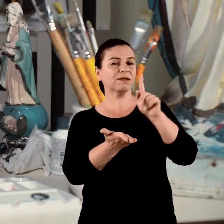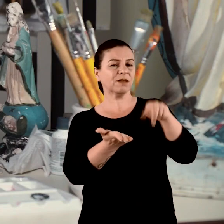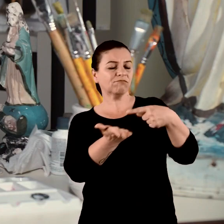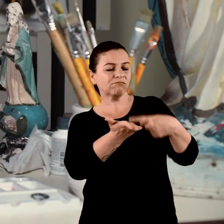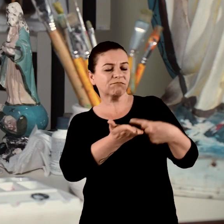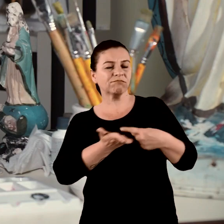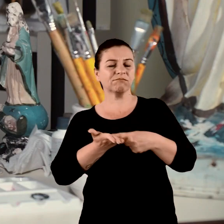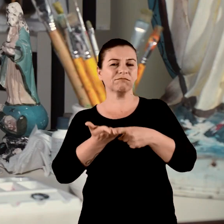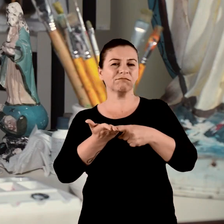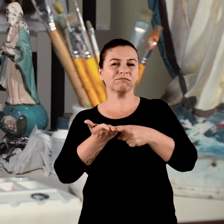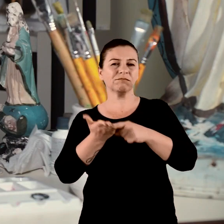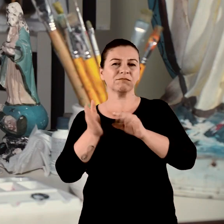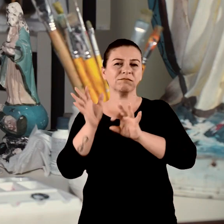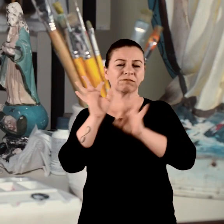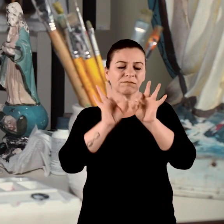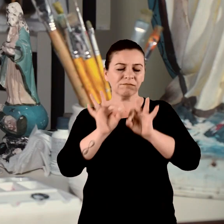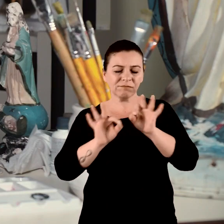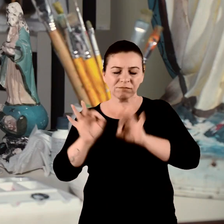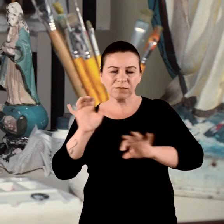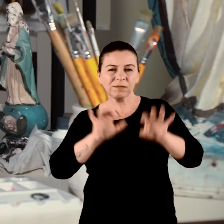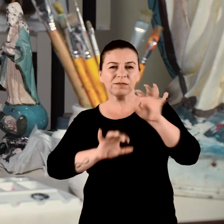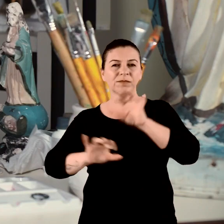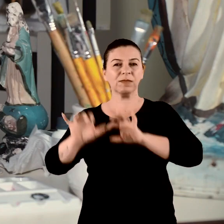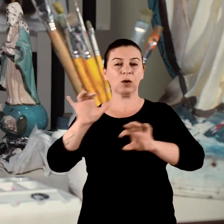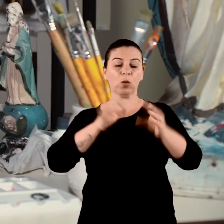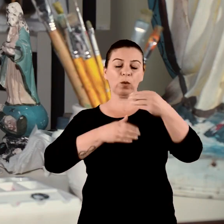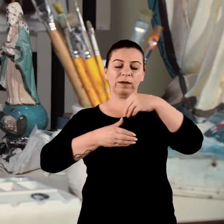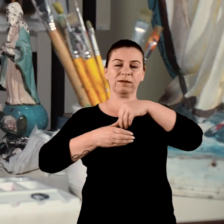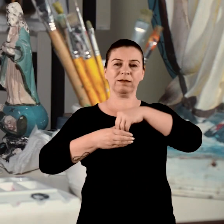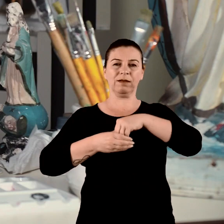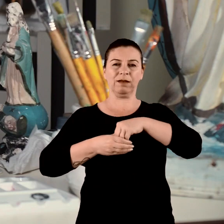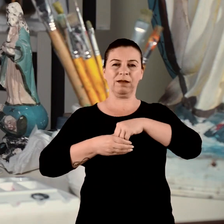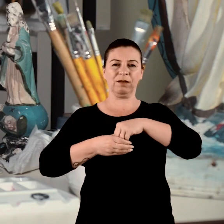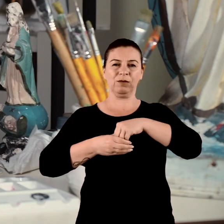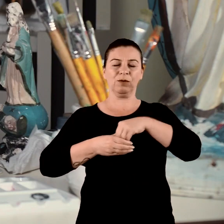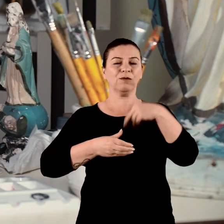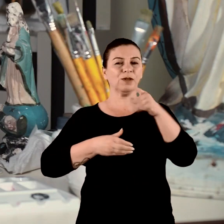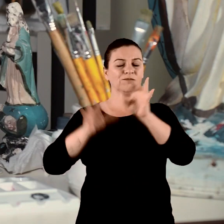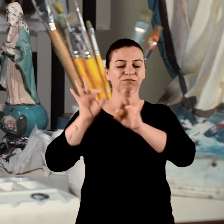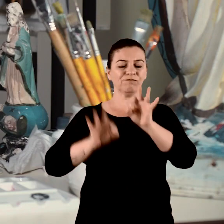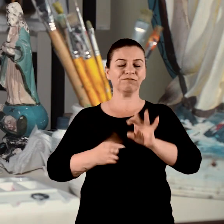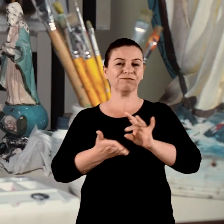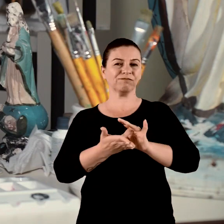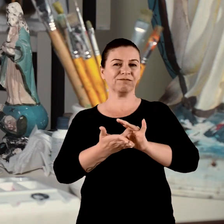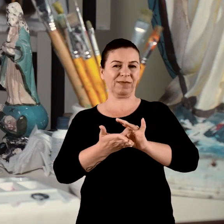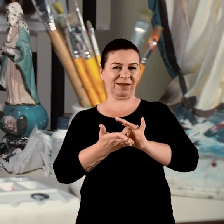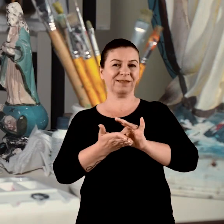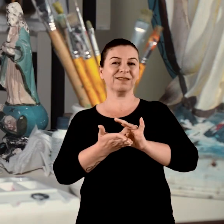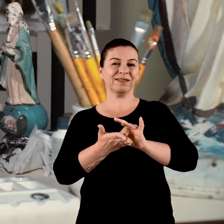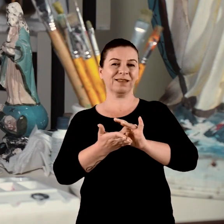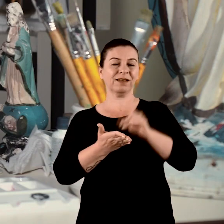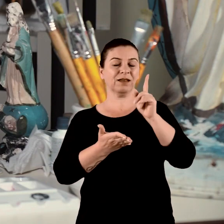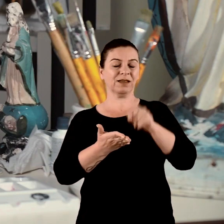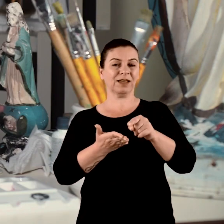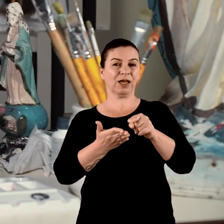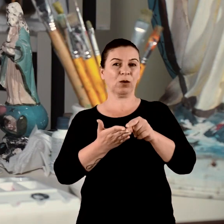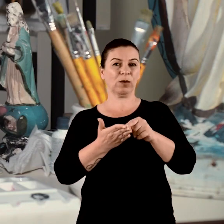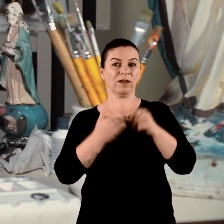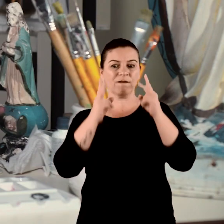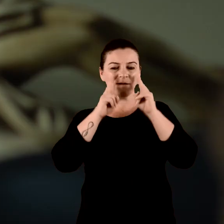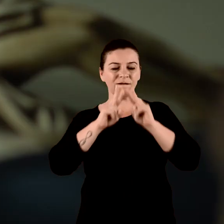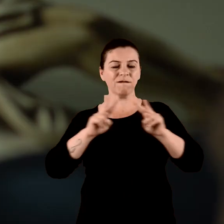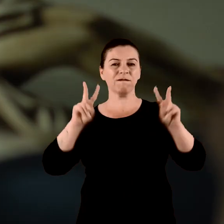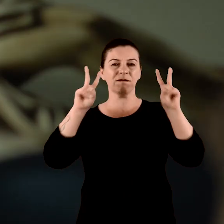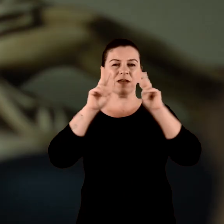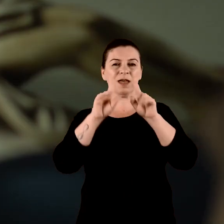restaurar é restabelecer, reconstruir o interno. Você não restaura, a peça é o elemento